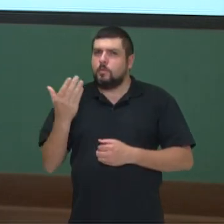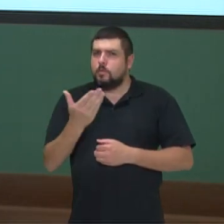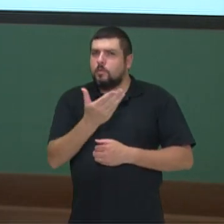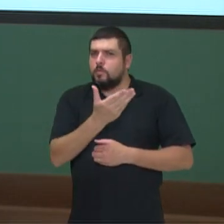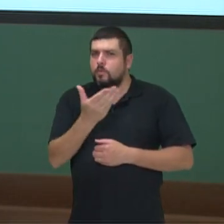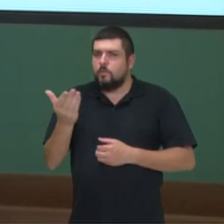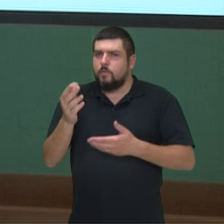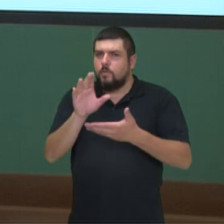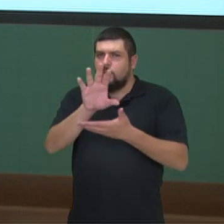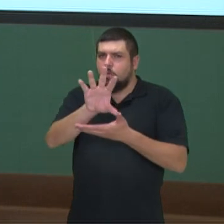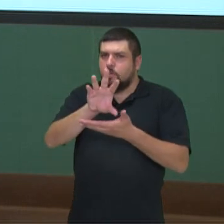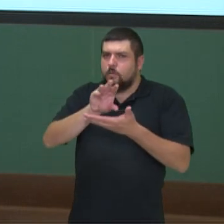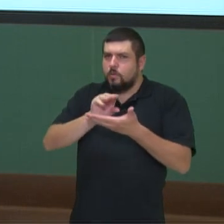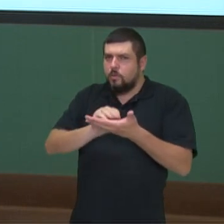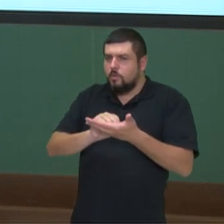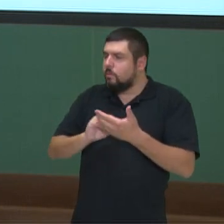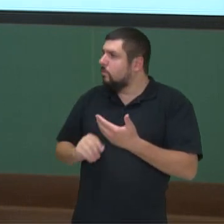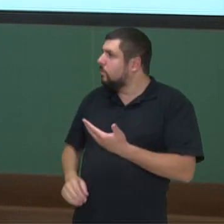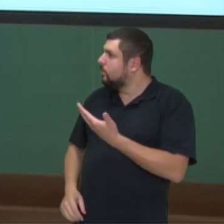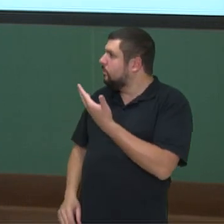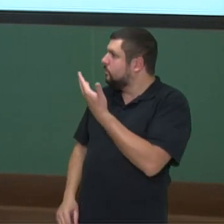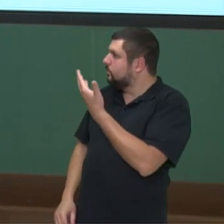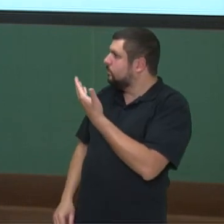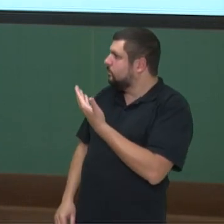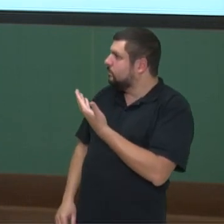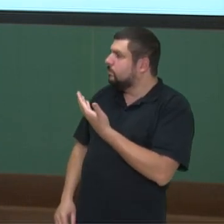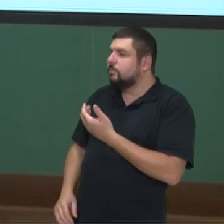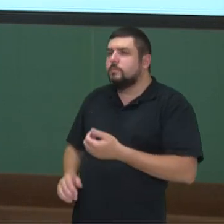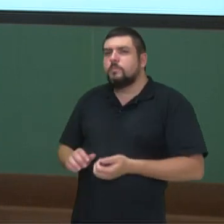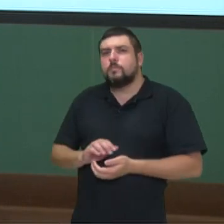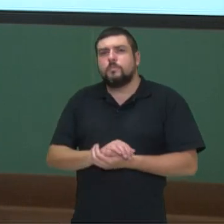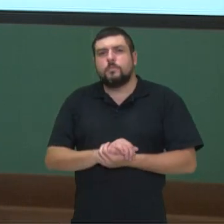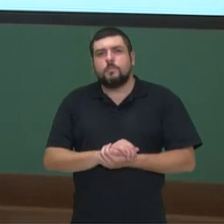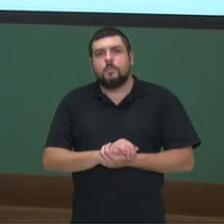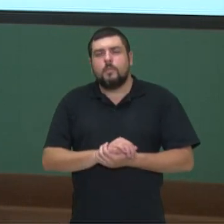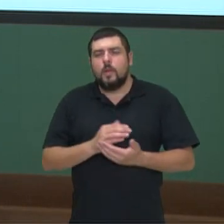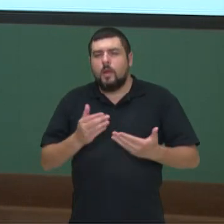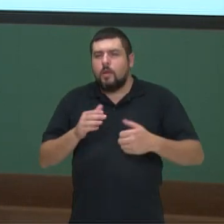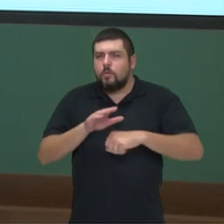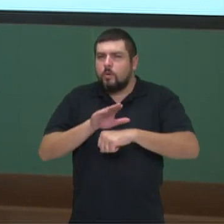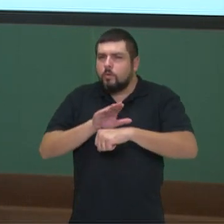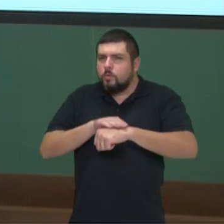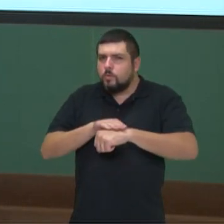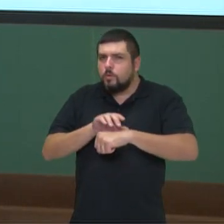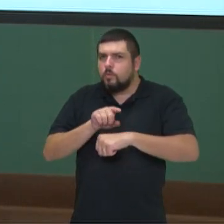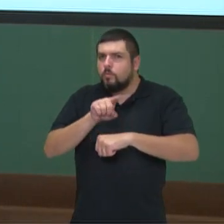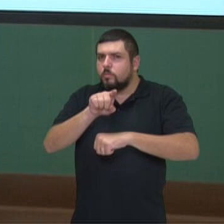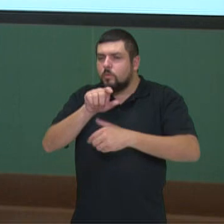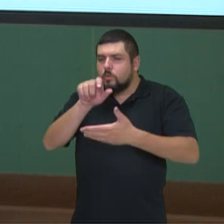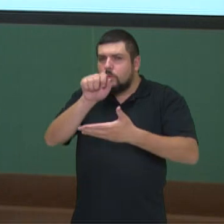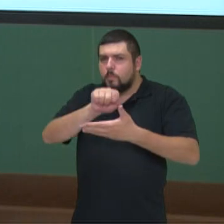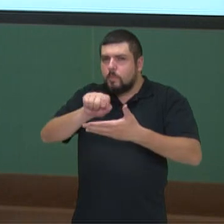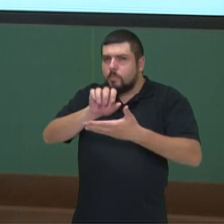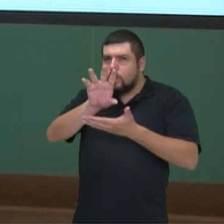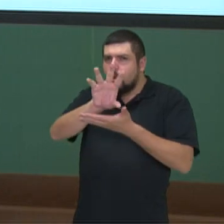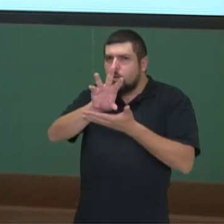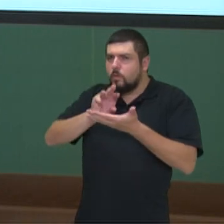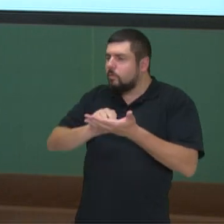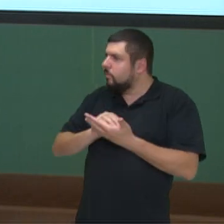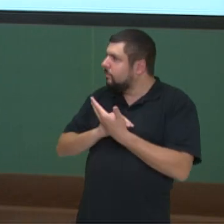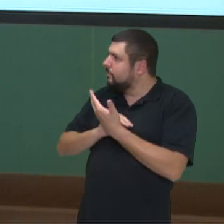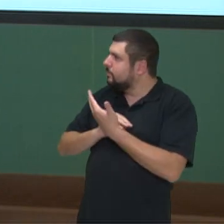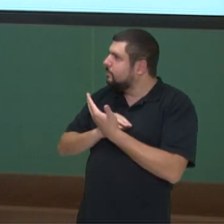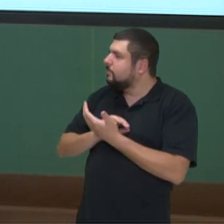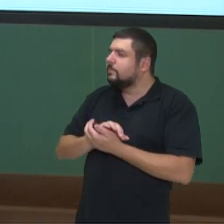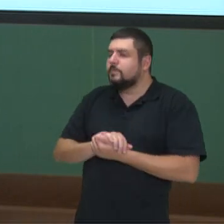vocês essa tabuada dos quadrados perfeitos, tá? A professora vai dar um tempinho para vocês registrarem,